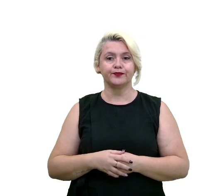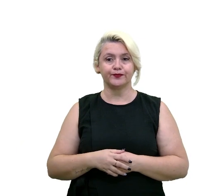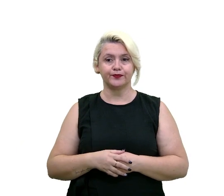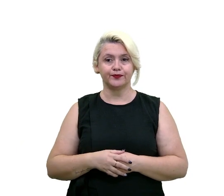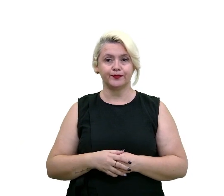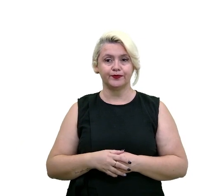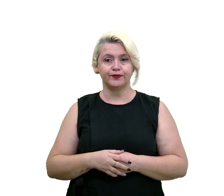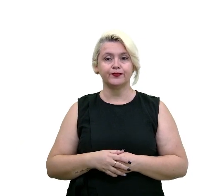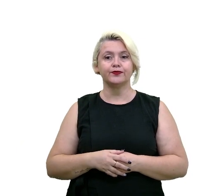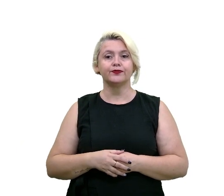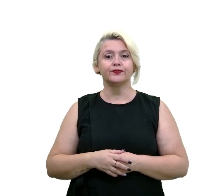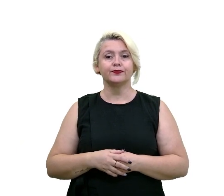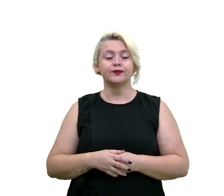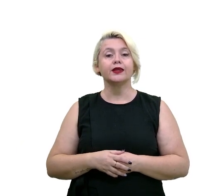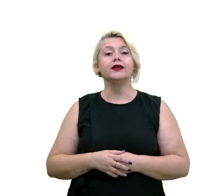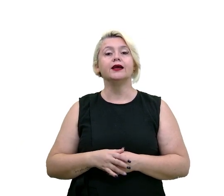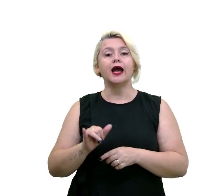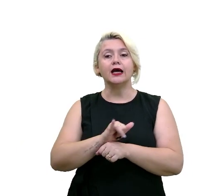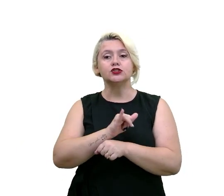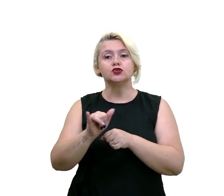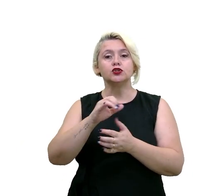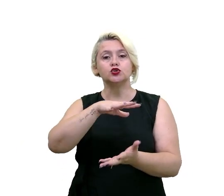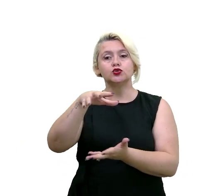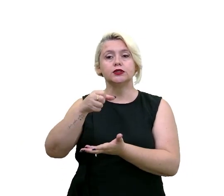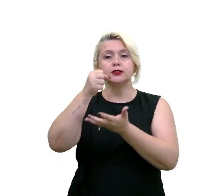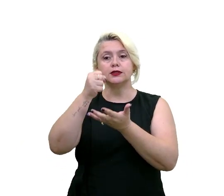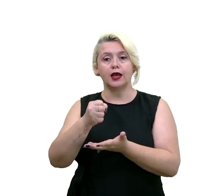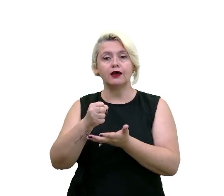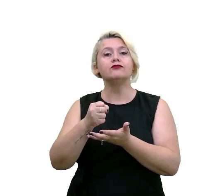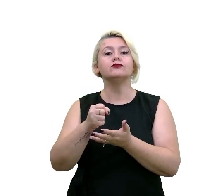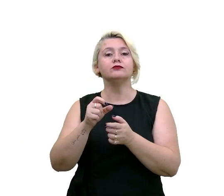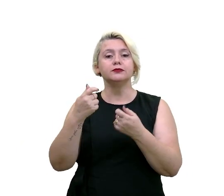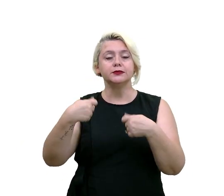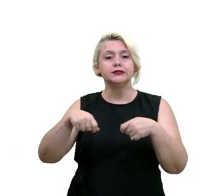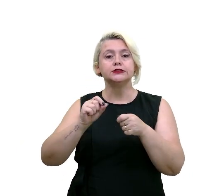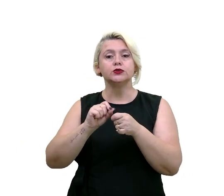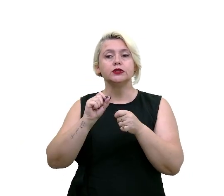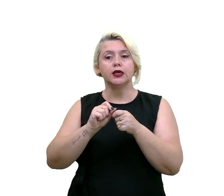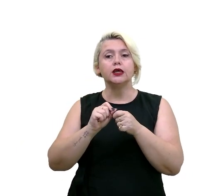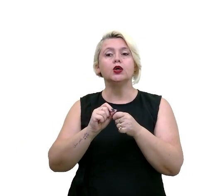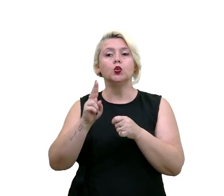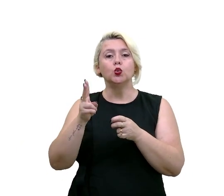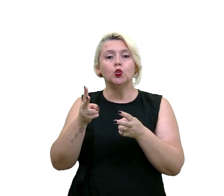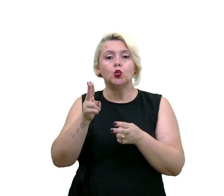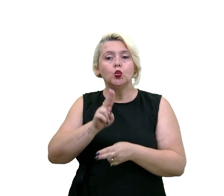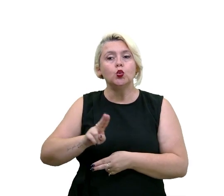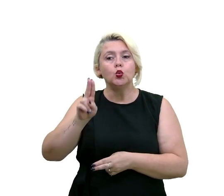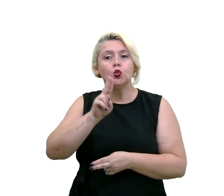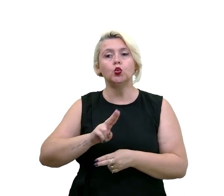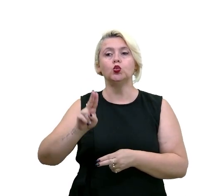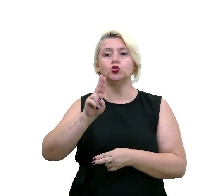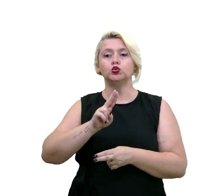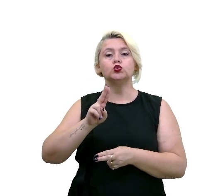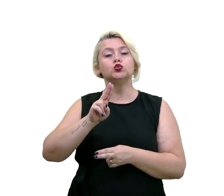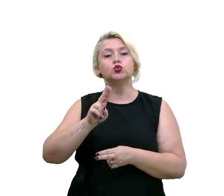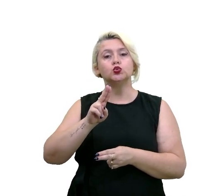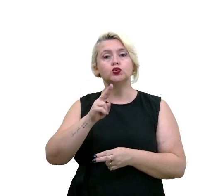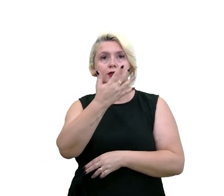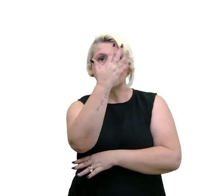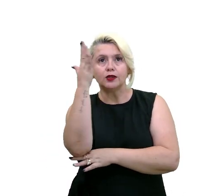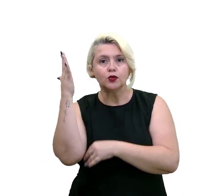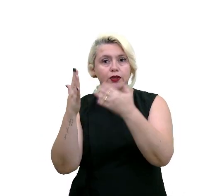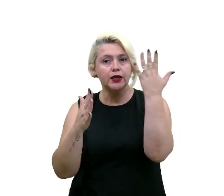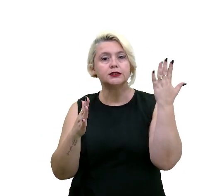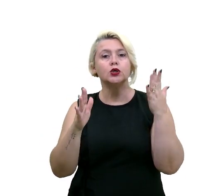sustentáveis promovem o uso equilibrado dos recursos naturais, dependem da sociedade civil, né? Eu, você,